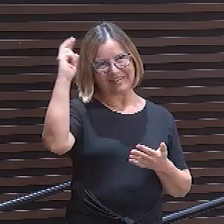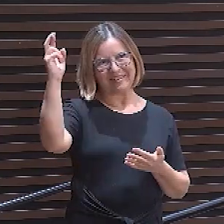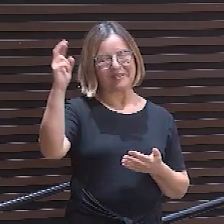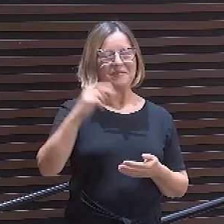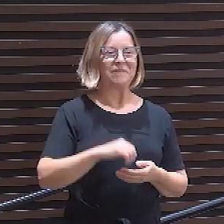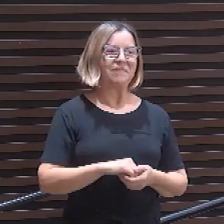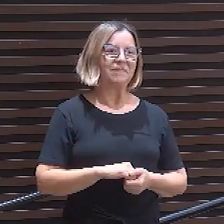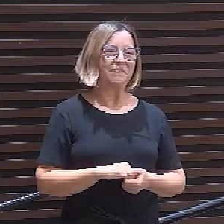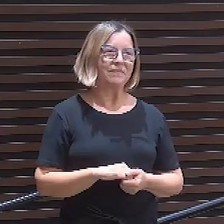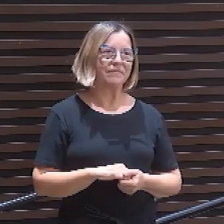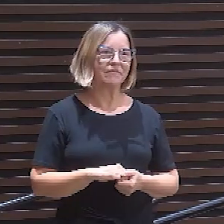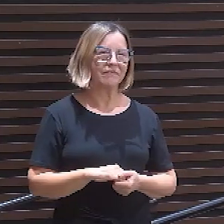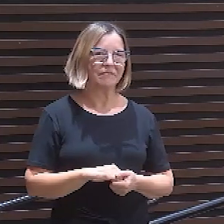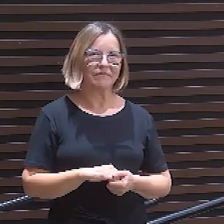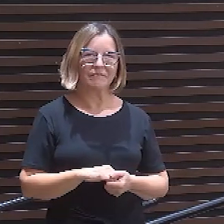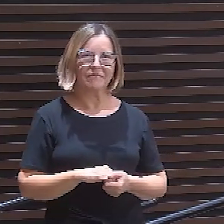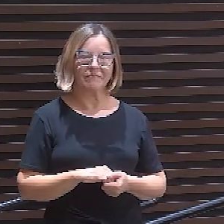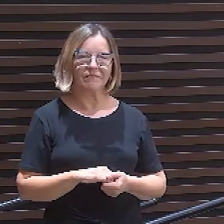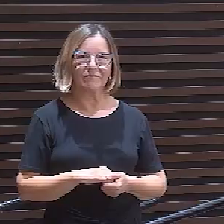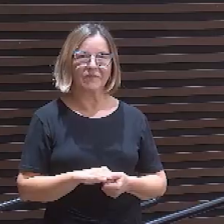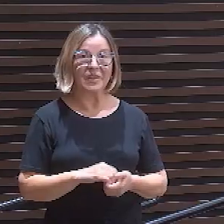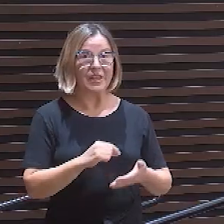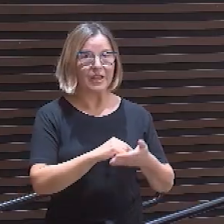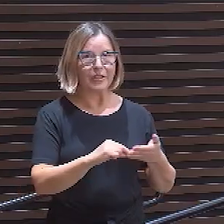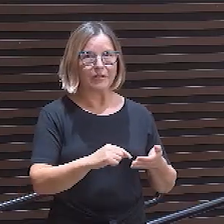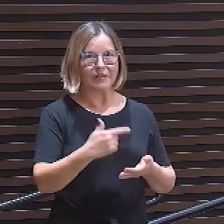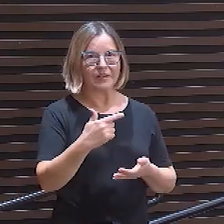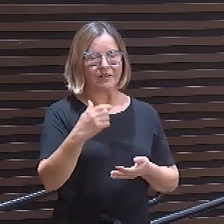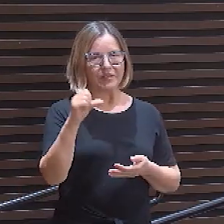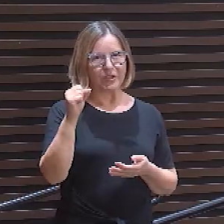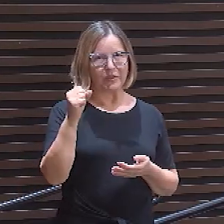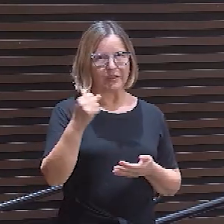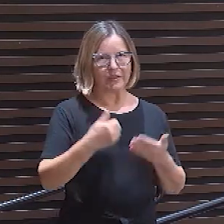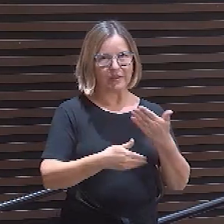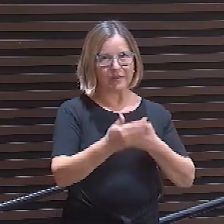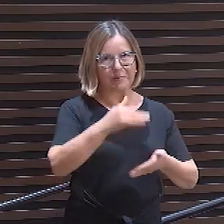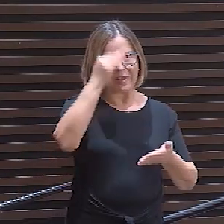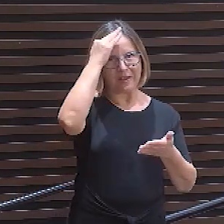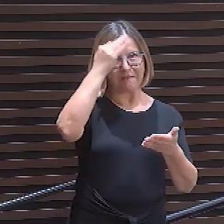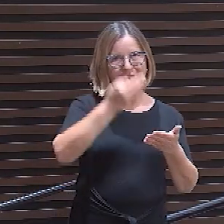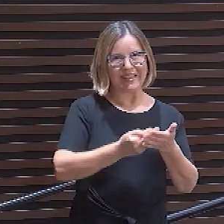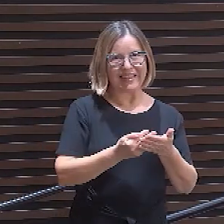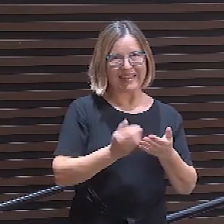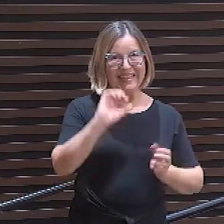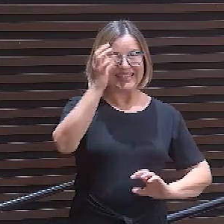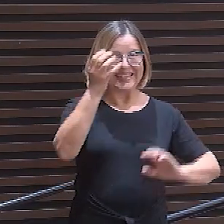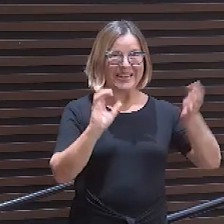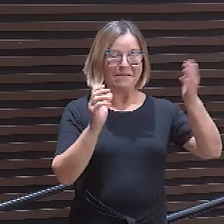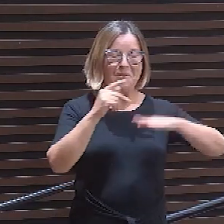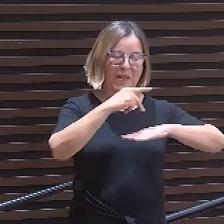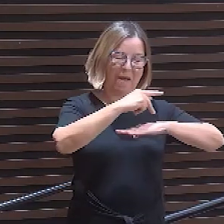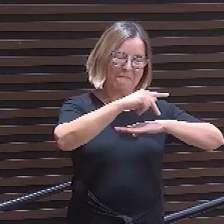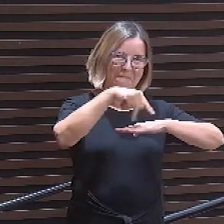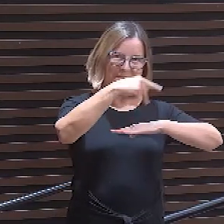A outra vez que é chamada no verso 28, pela fé celebrou a Páscoa.